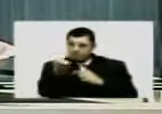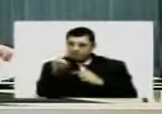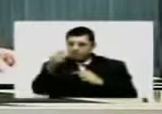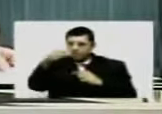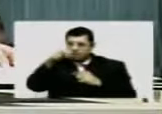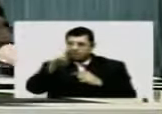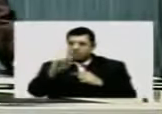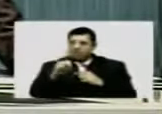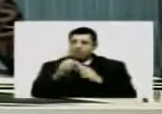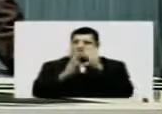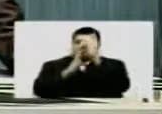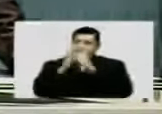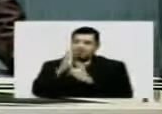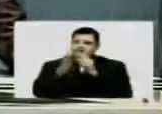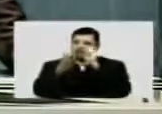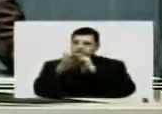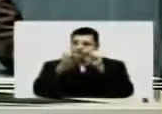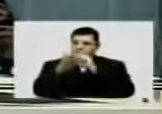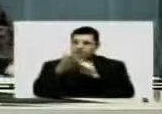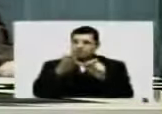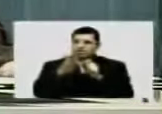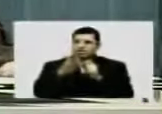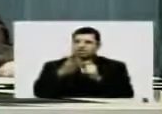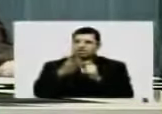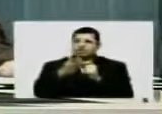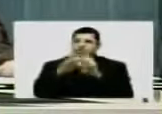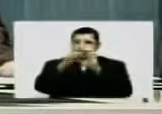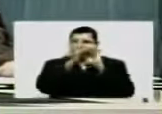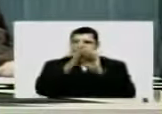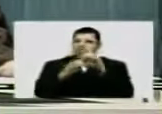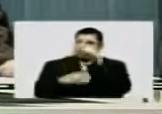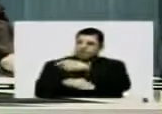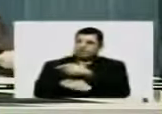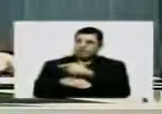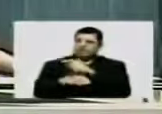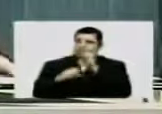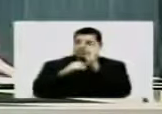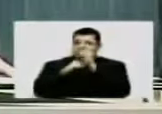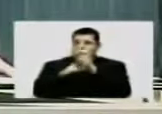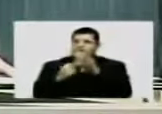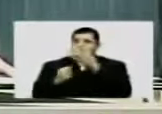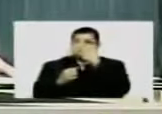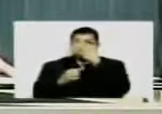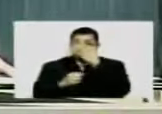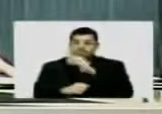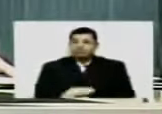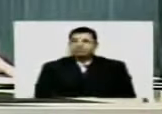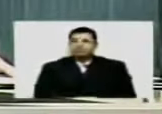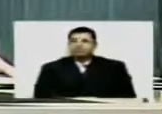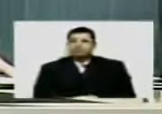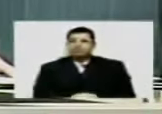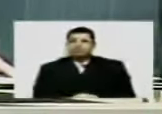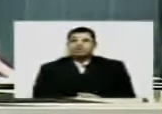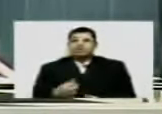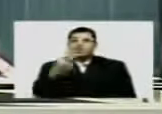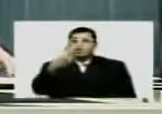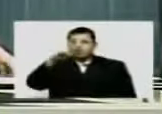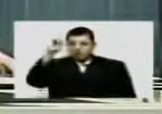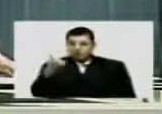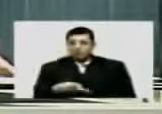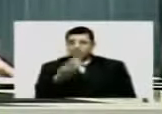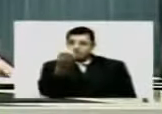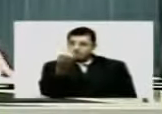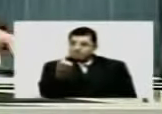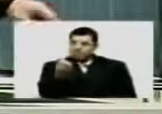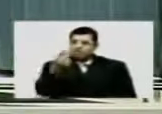700 mil reais de dívida escrita na dívida ativa da União. Esta Assembleia Legislativa. 2 milhões